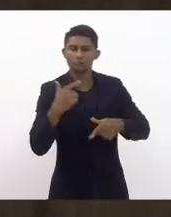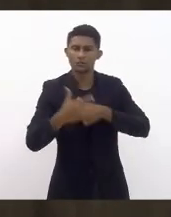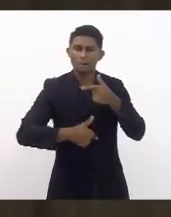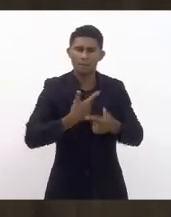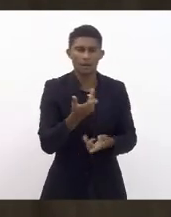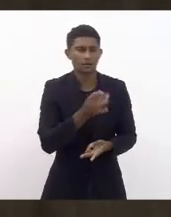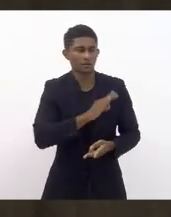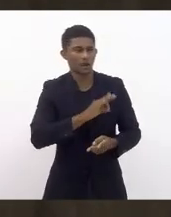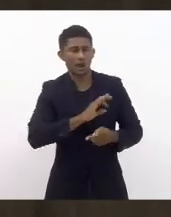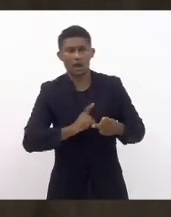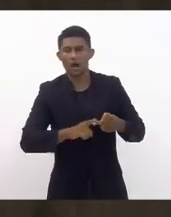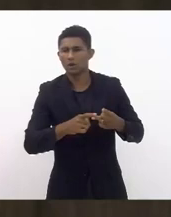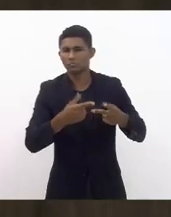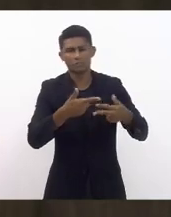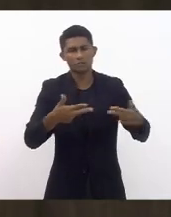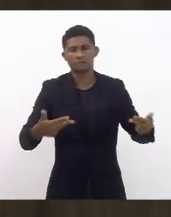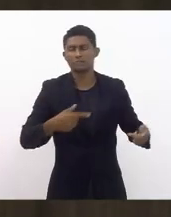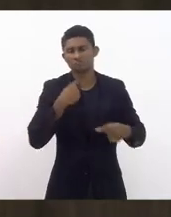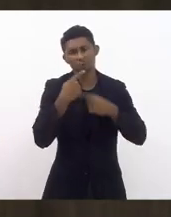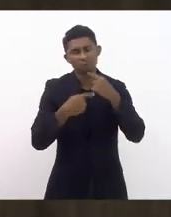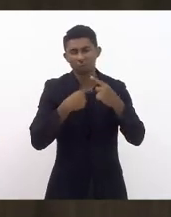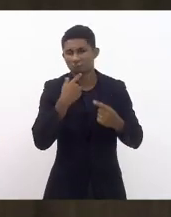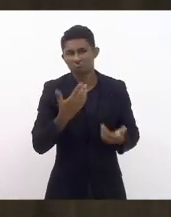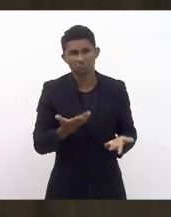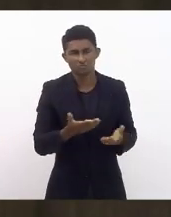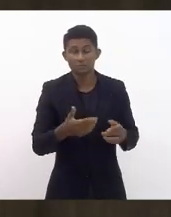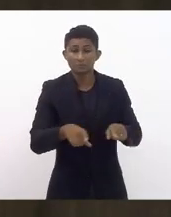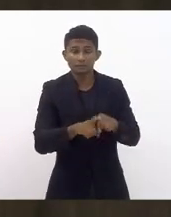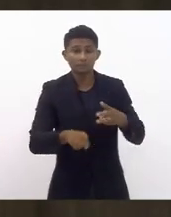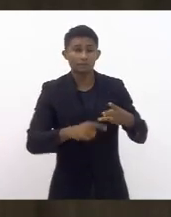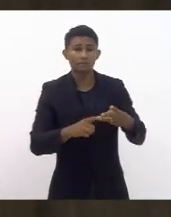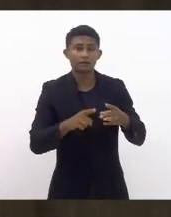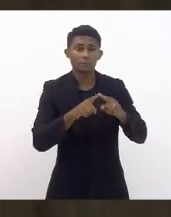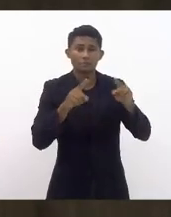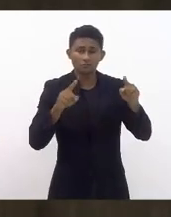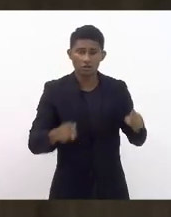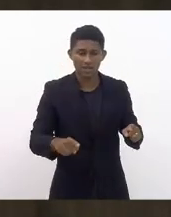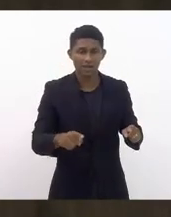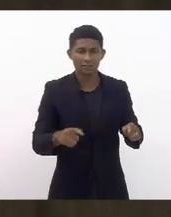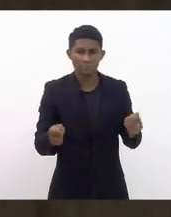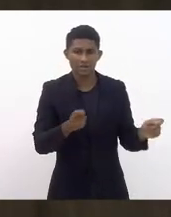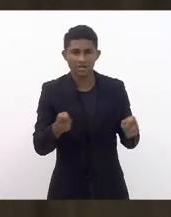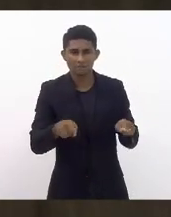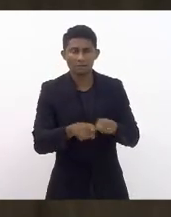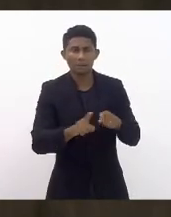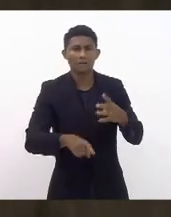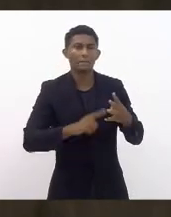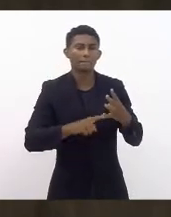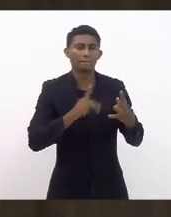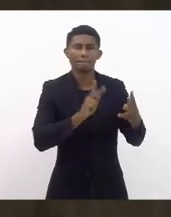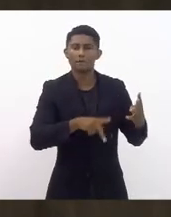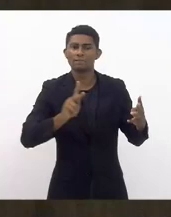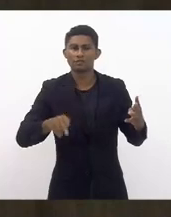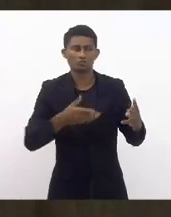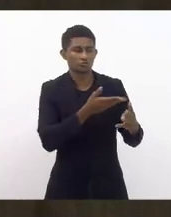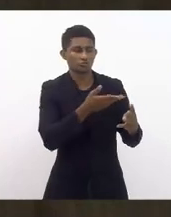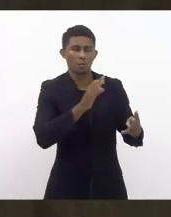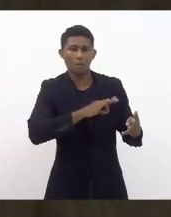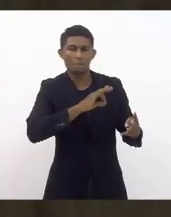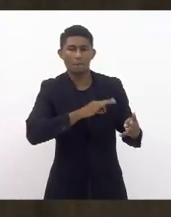salários para os seus trabalhadores administrativos e para os seus docentes. Não